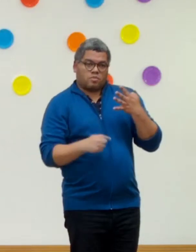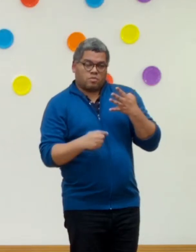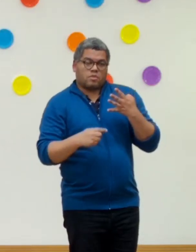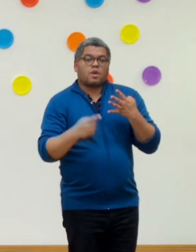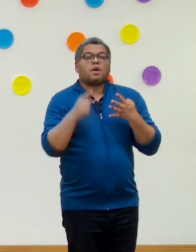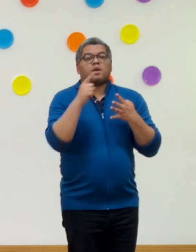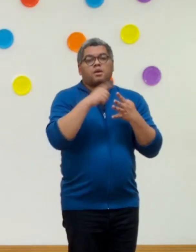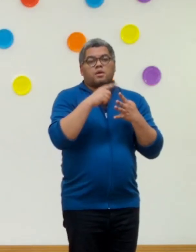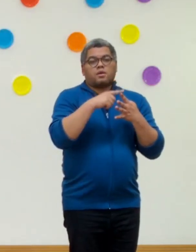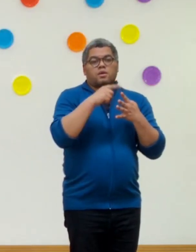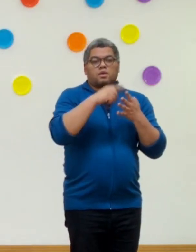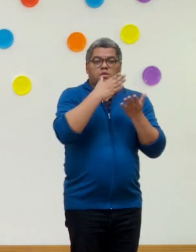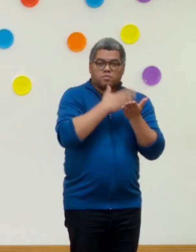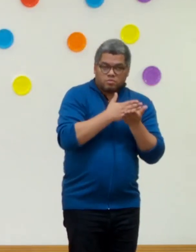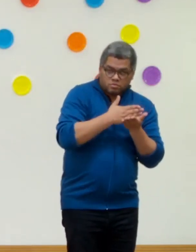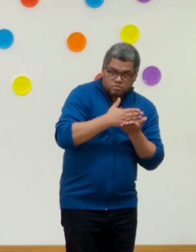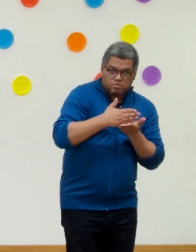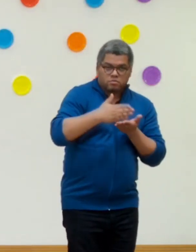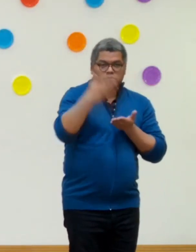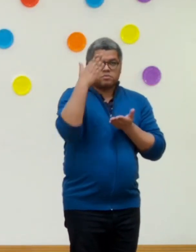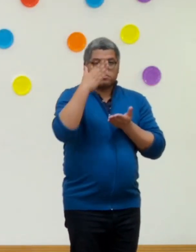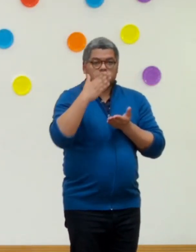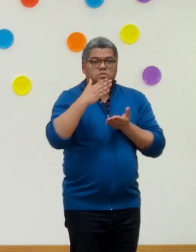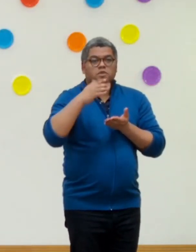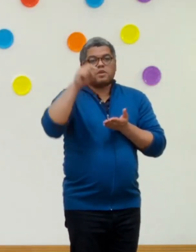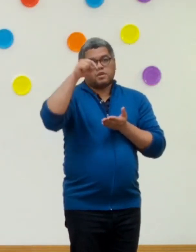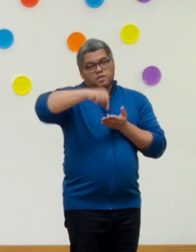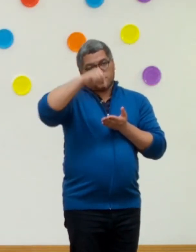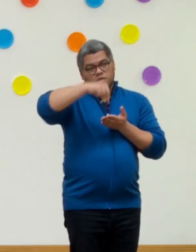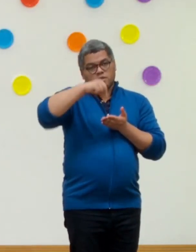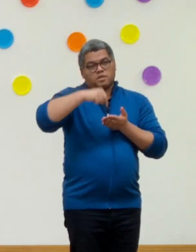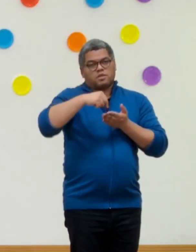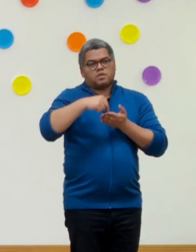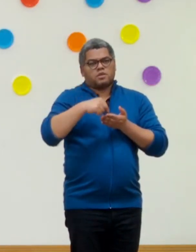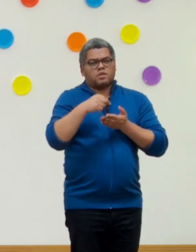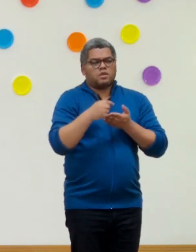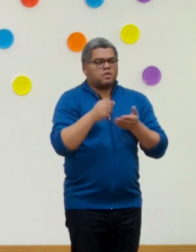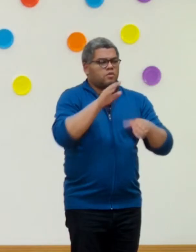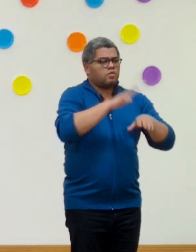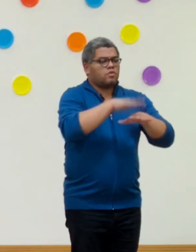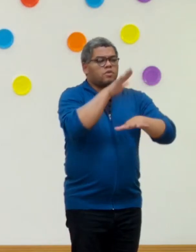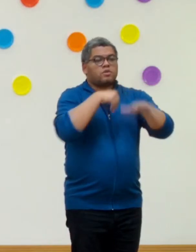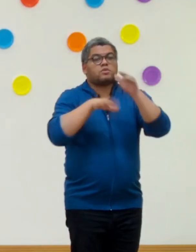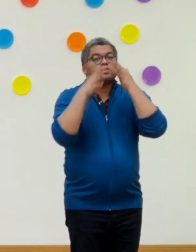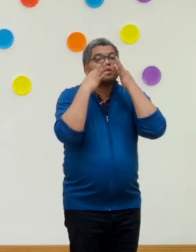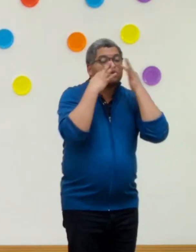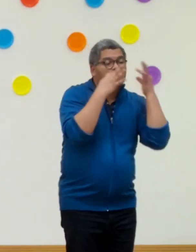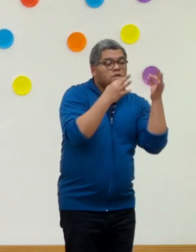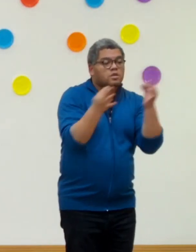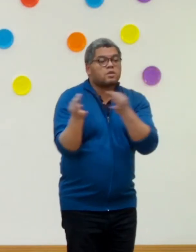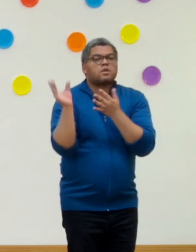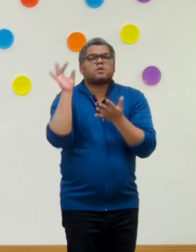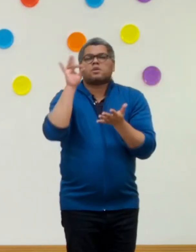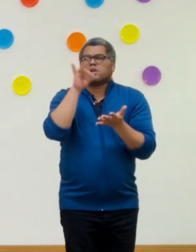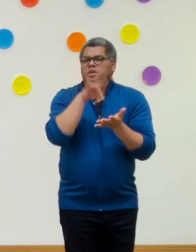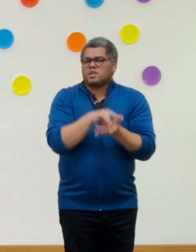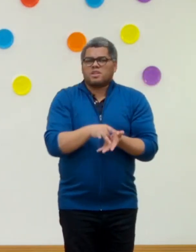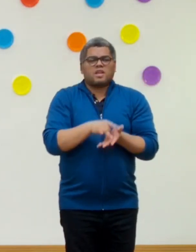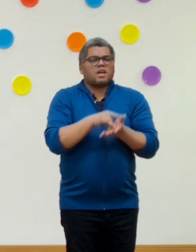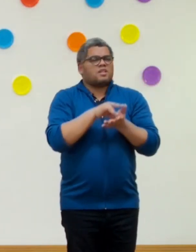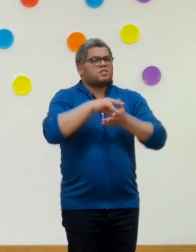uma introdução sobre o assunto. E nessa introdução eu vou despertar vocês para a realidade